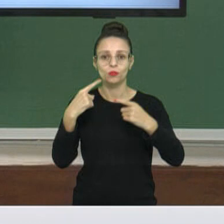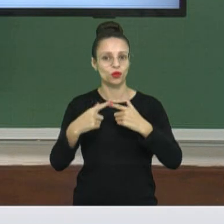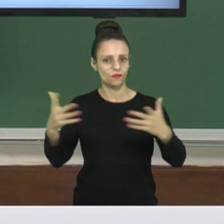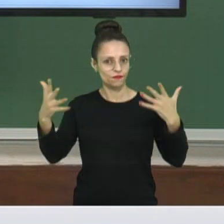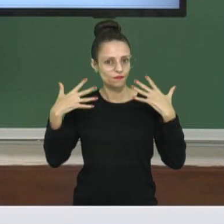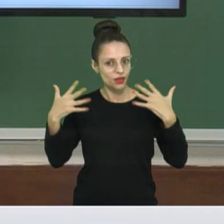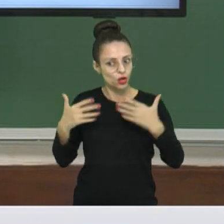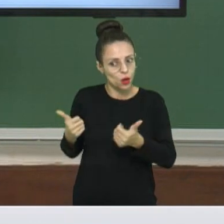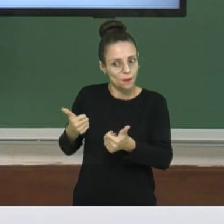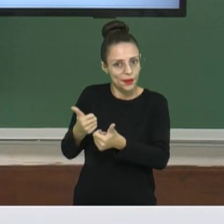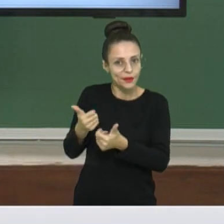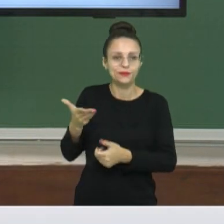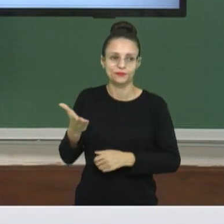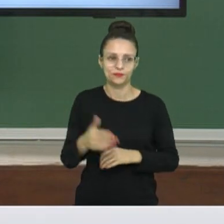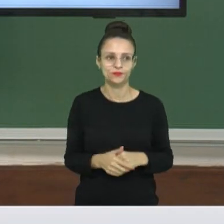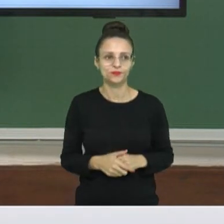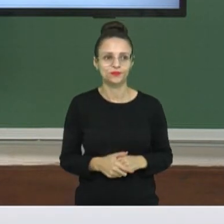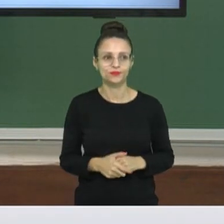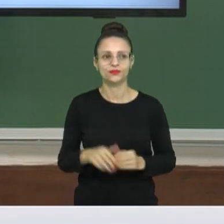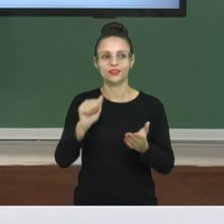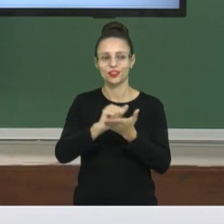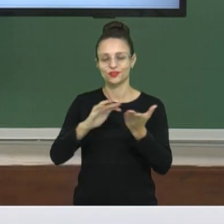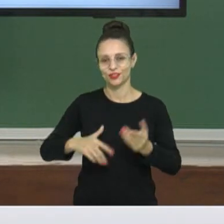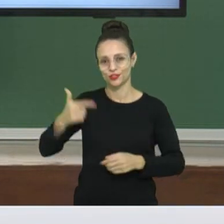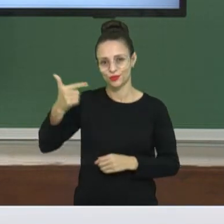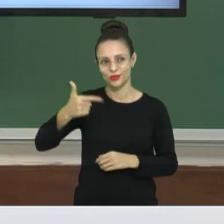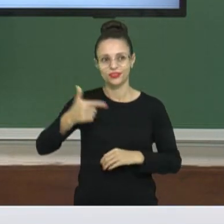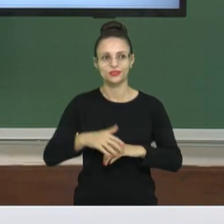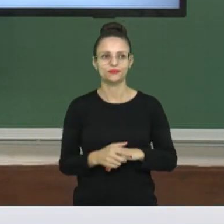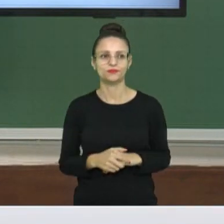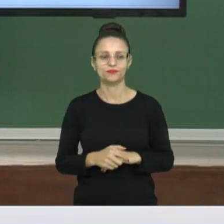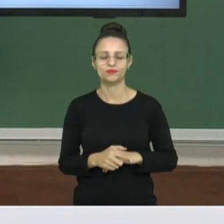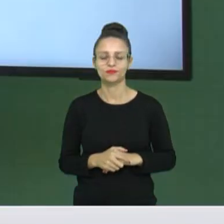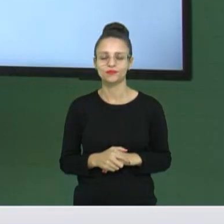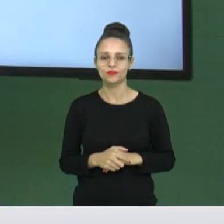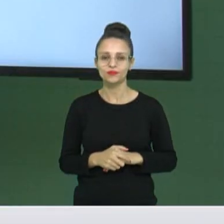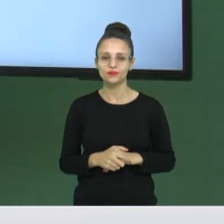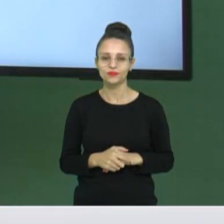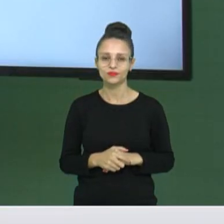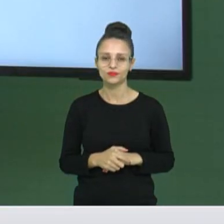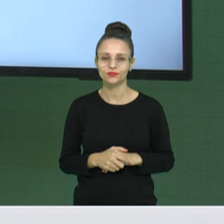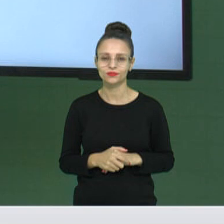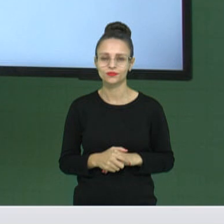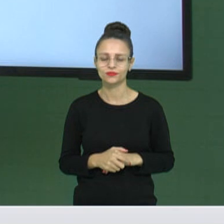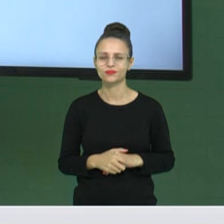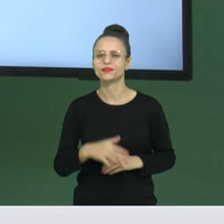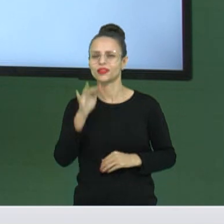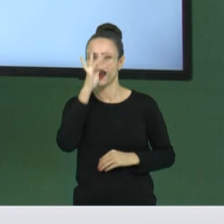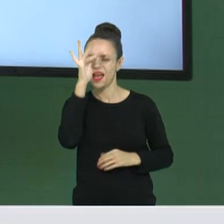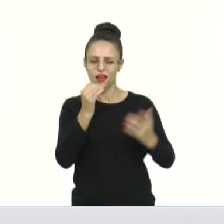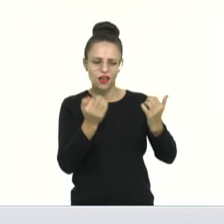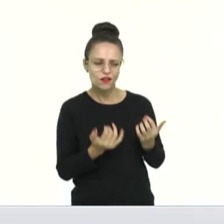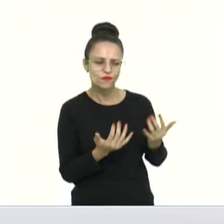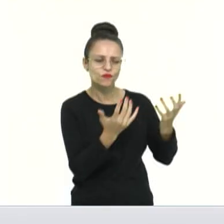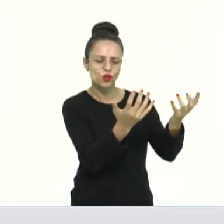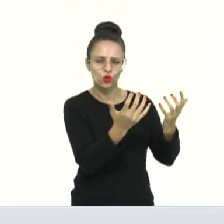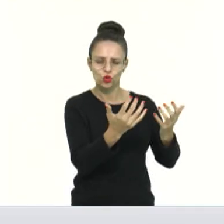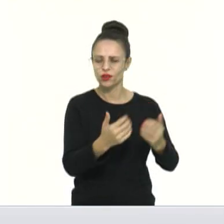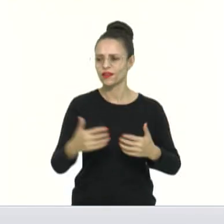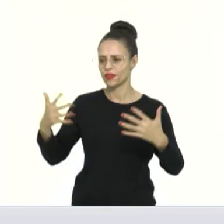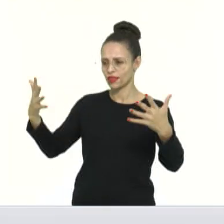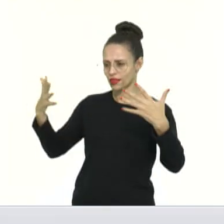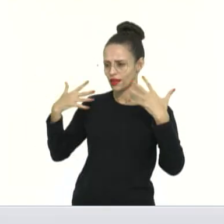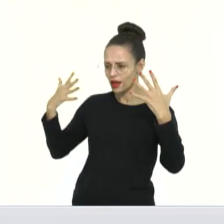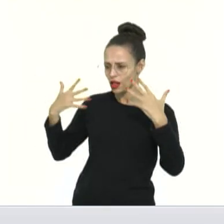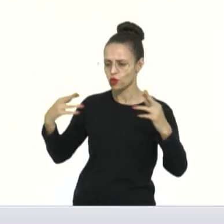verão está chegando aí. Atividade 2 para vocês. Qual é a relação